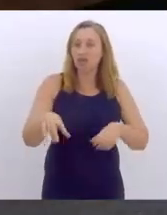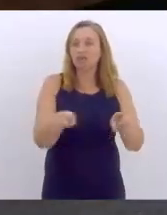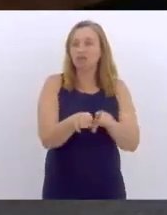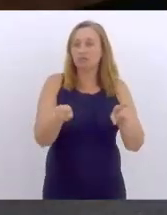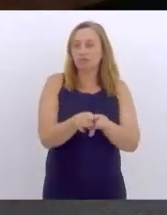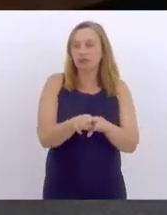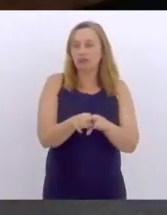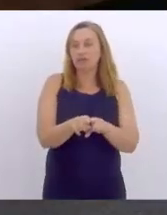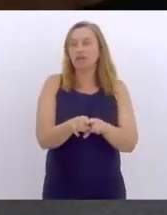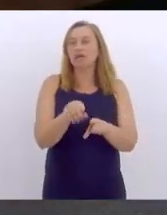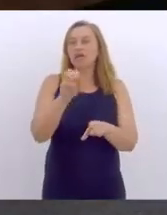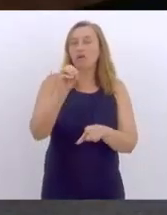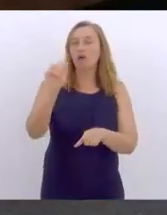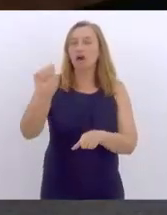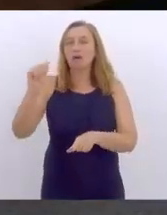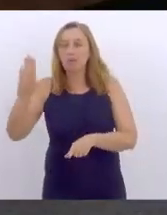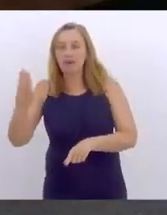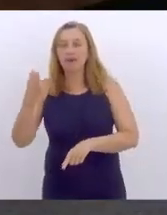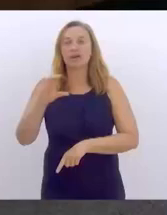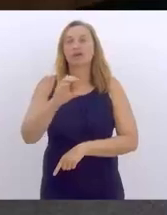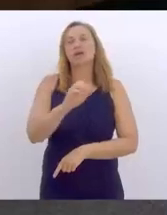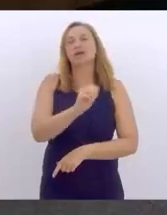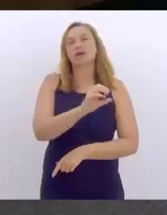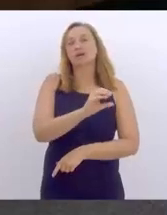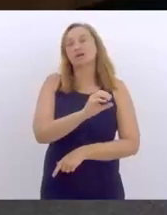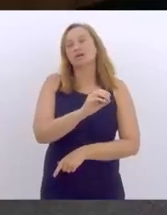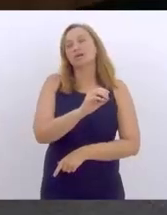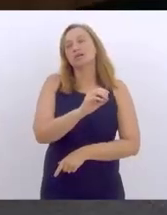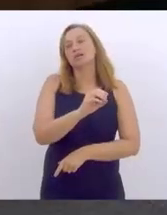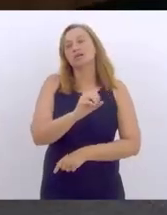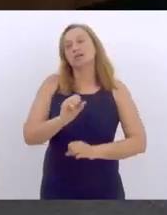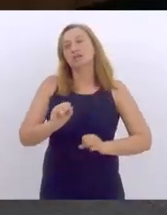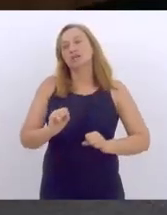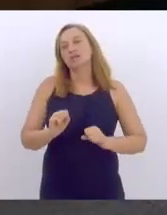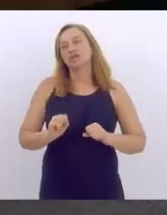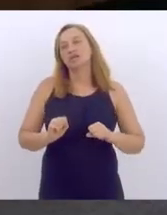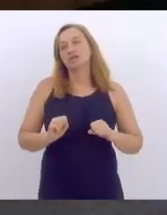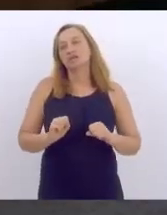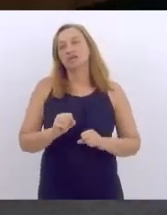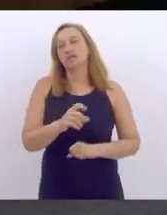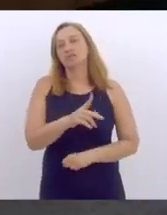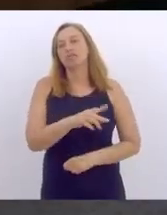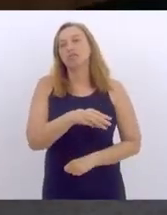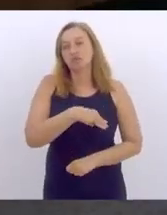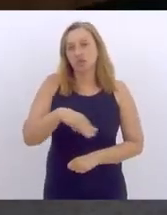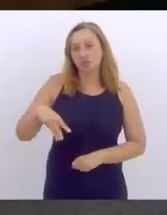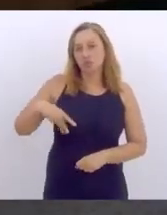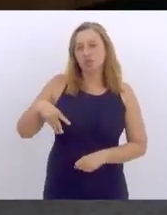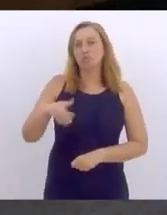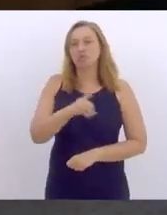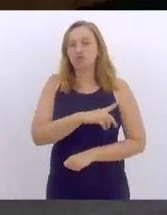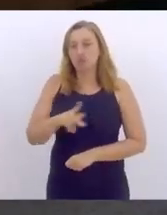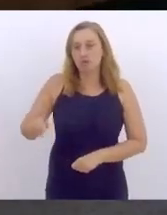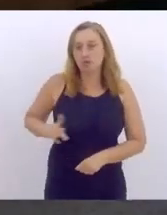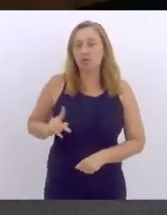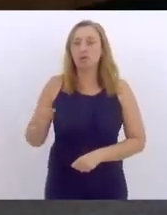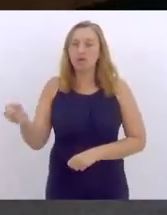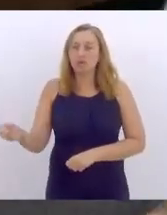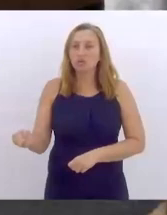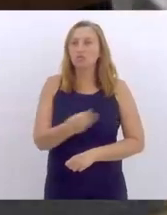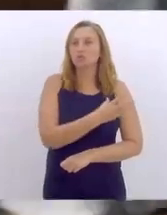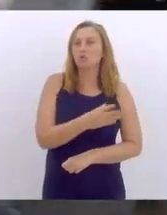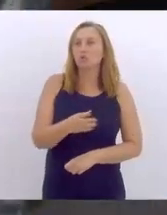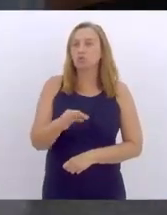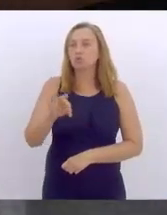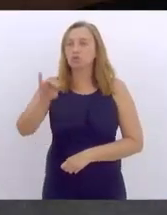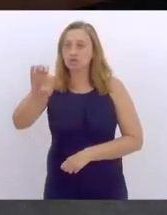com a presença da Defensoria Pública e representantes aqui desse parlamento, para que a gente possa criar um novo TAC. O